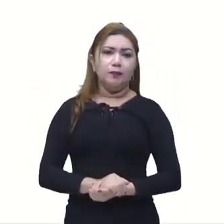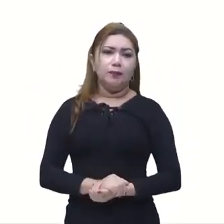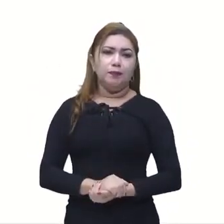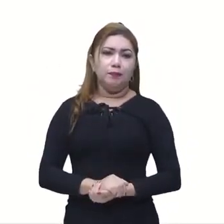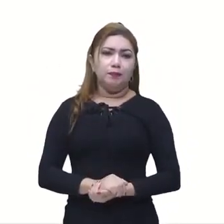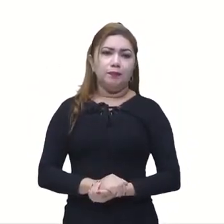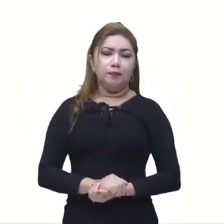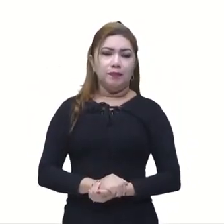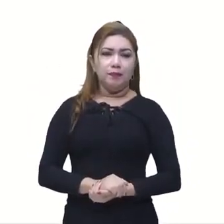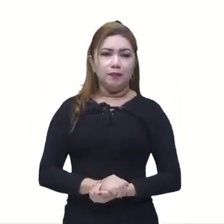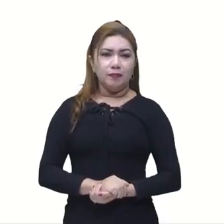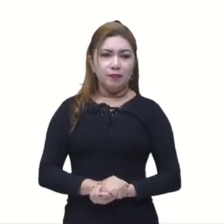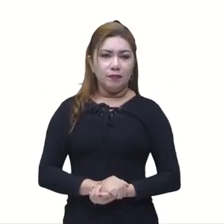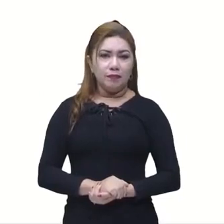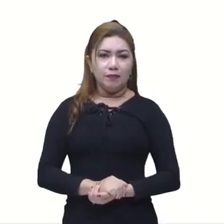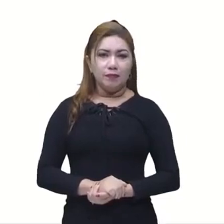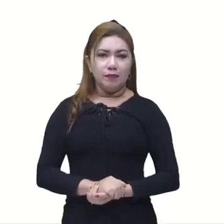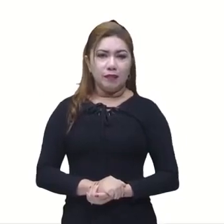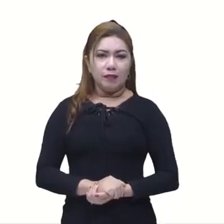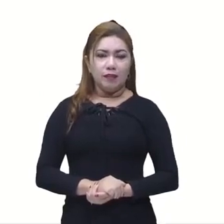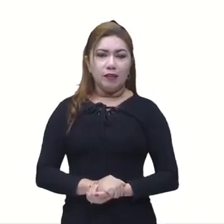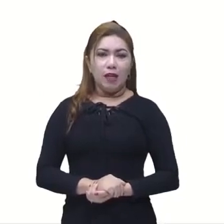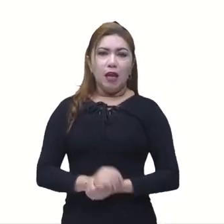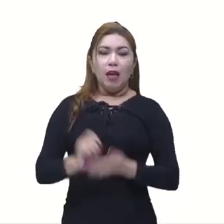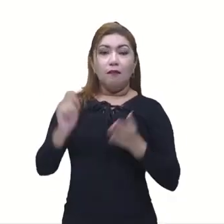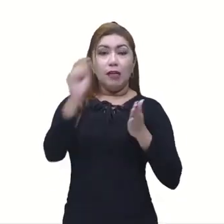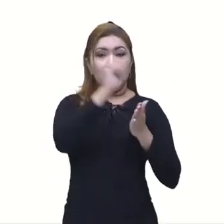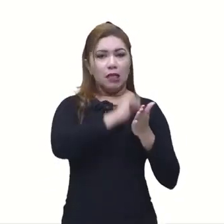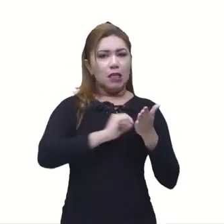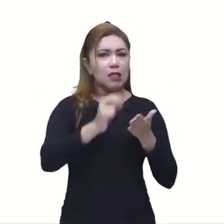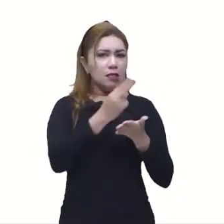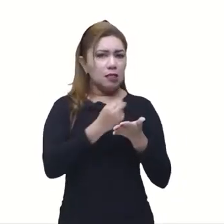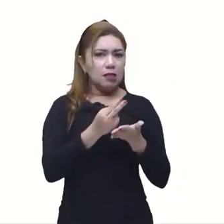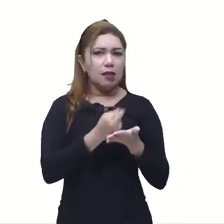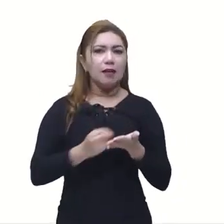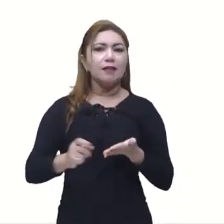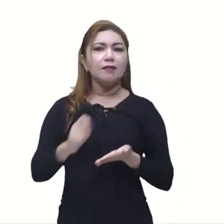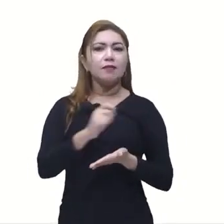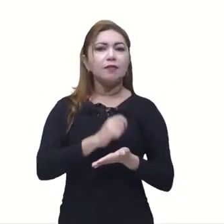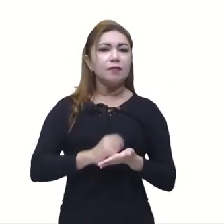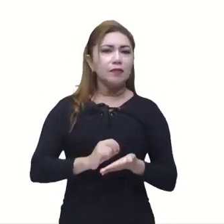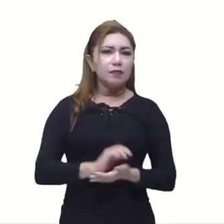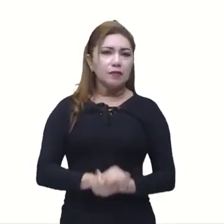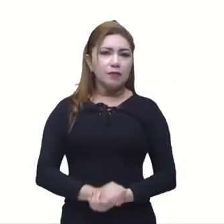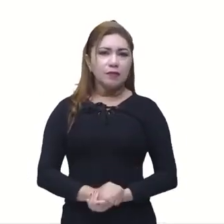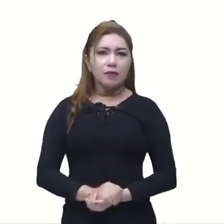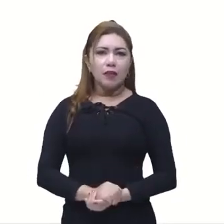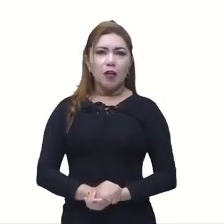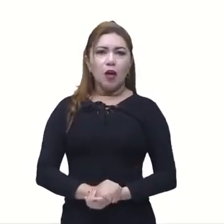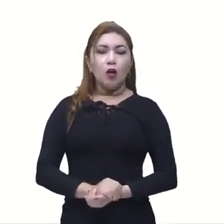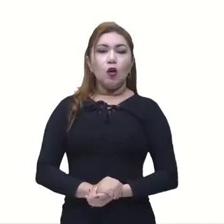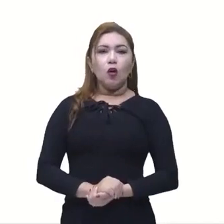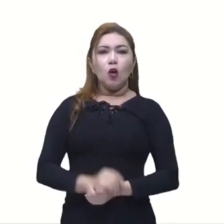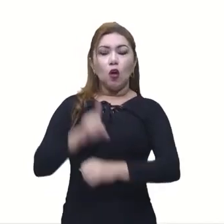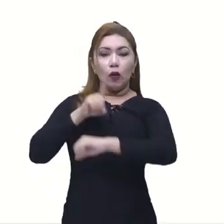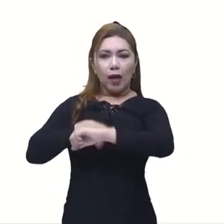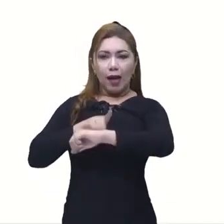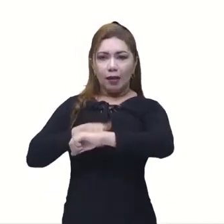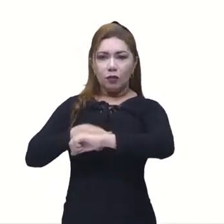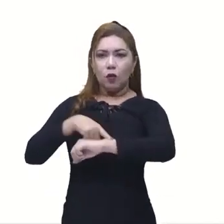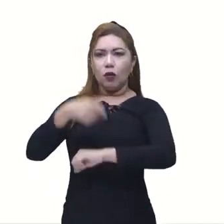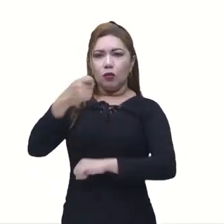aqui agora o círculo. Vamos lá. Então, vamos primeiramente colocar o seguinte, as horas, né? Então,